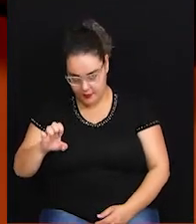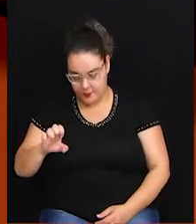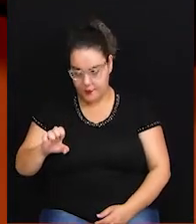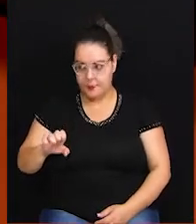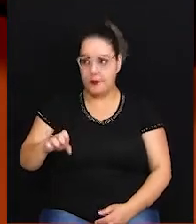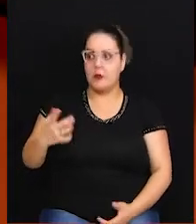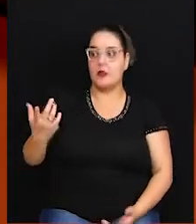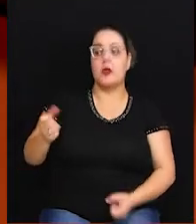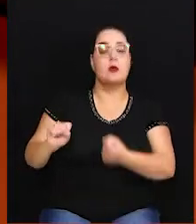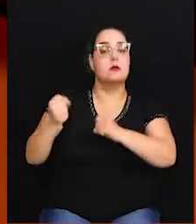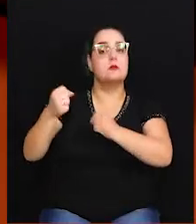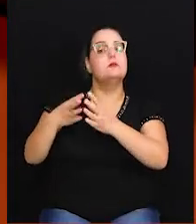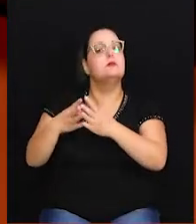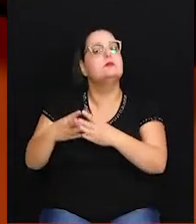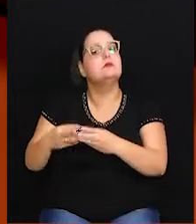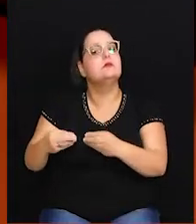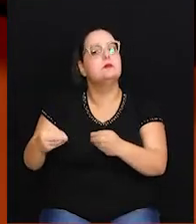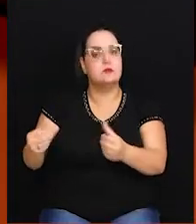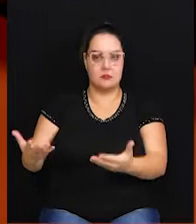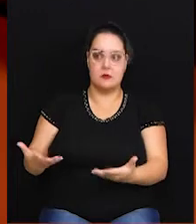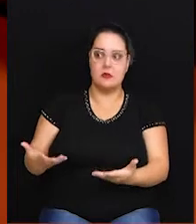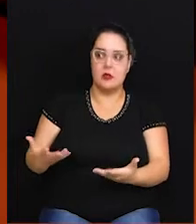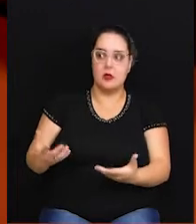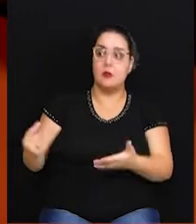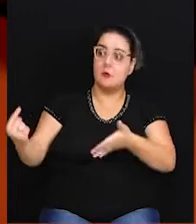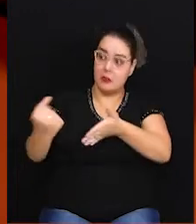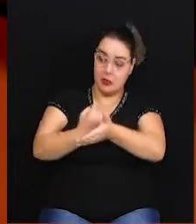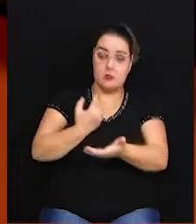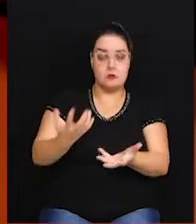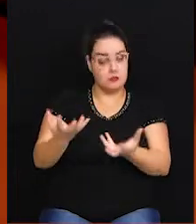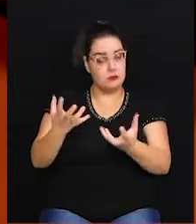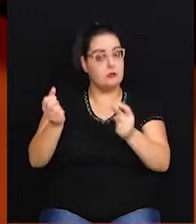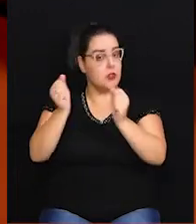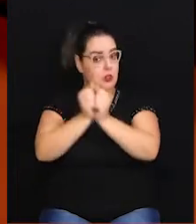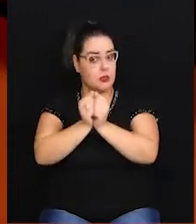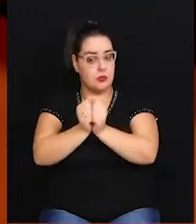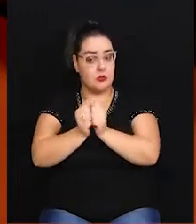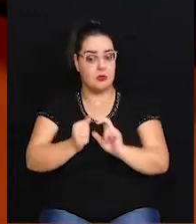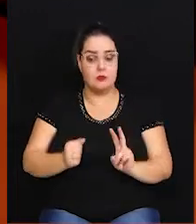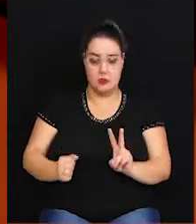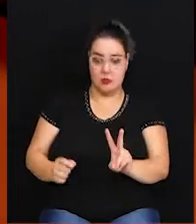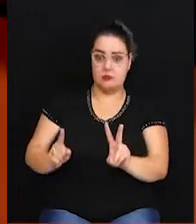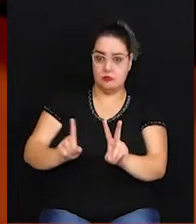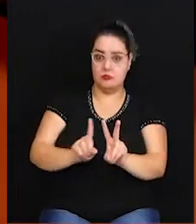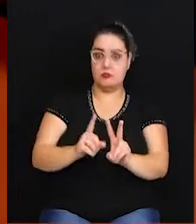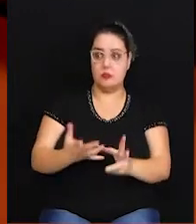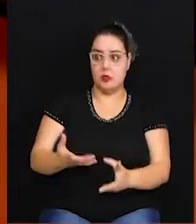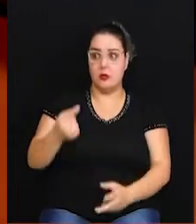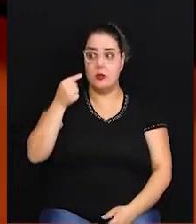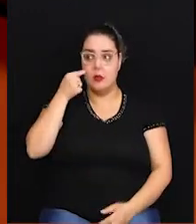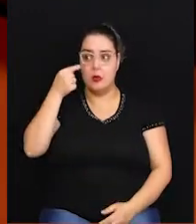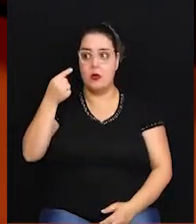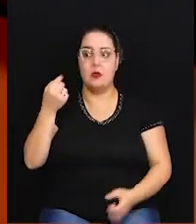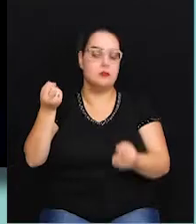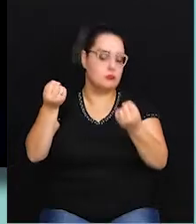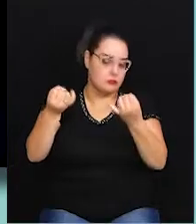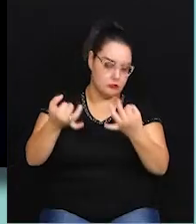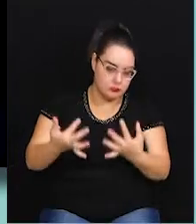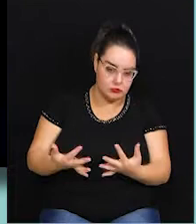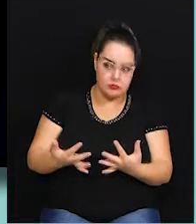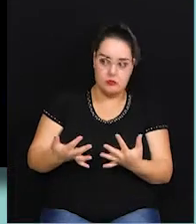E foi então que a prof. Flávia perguntou, se eu gostaria de me juntar a ela e a Camille, contou toda a ideia